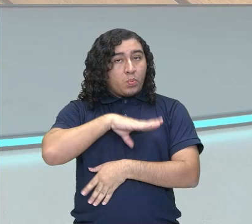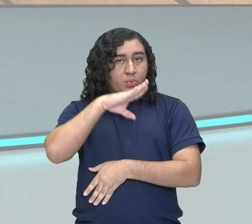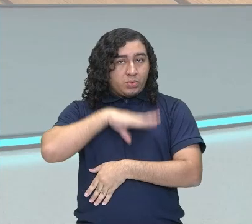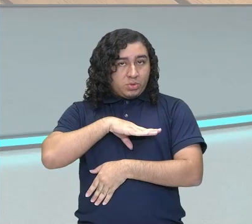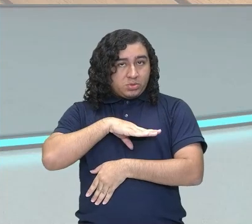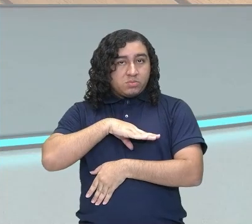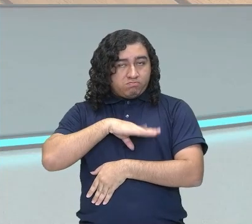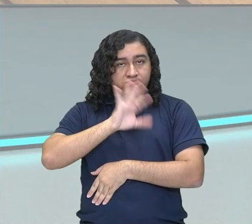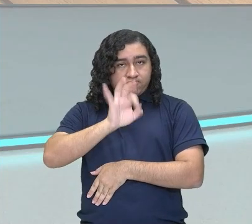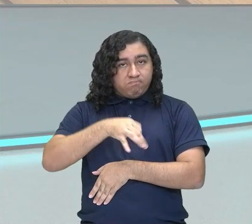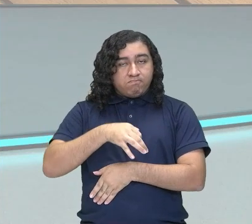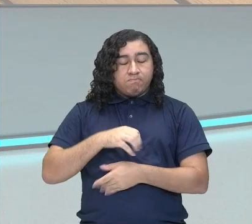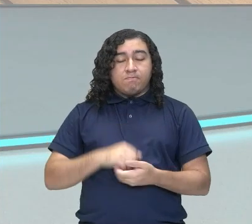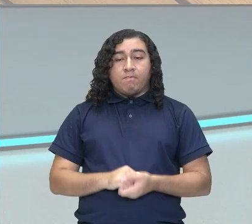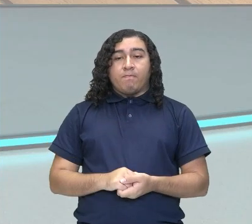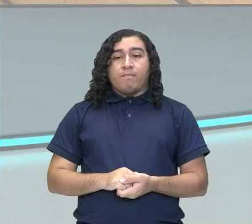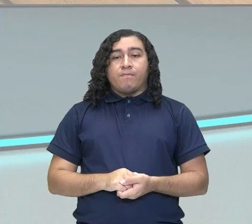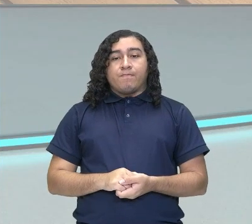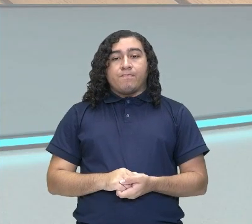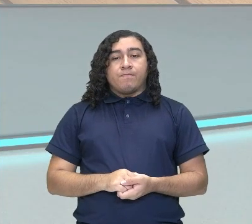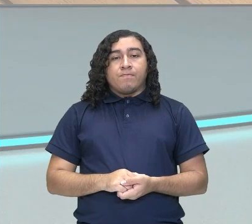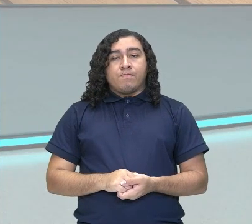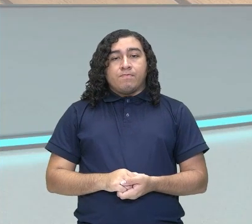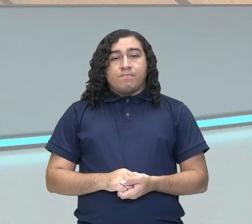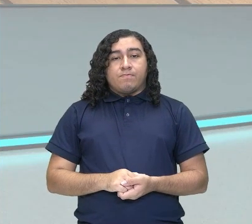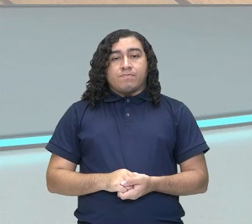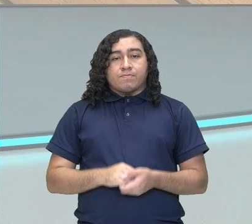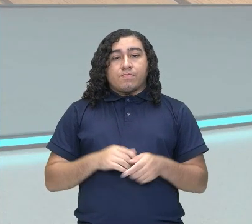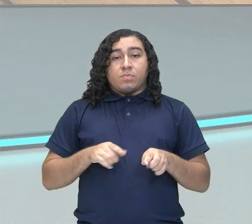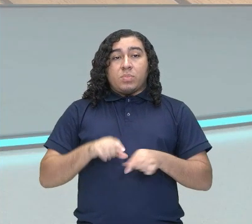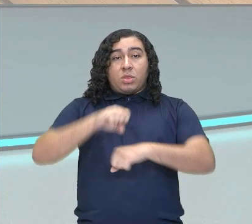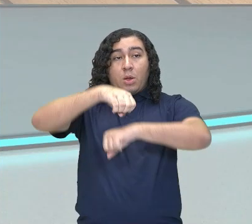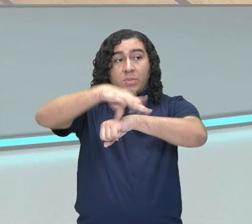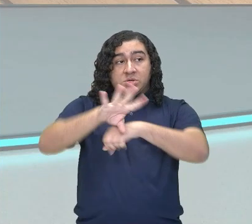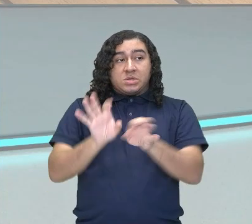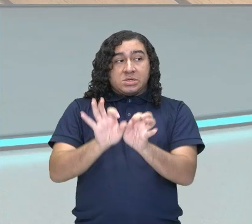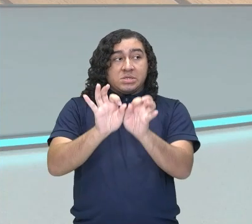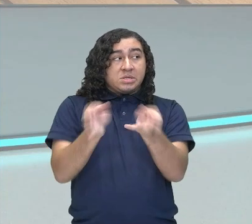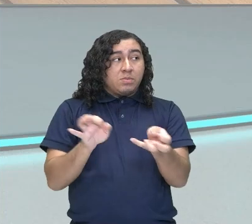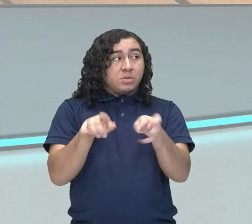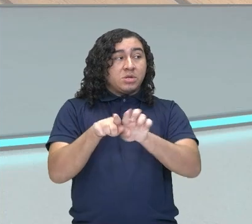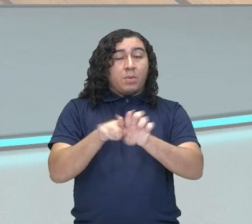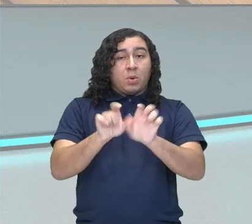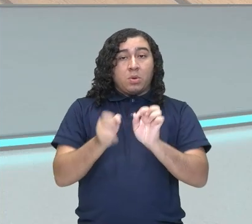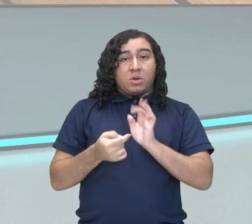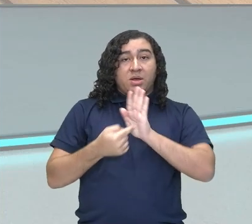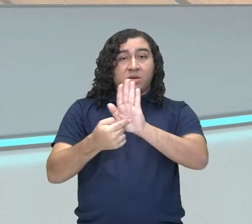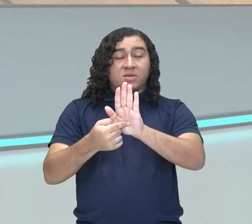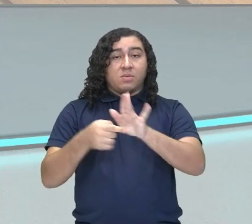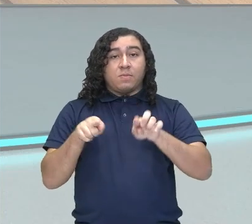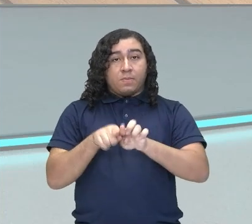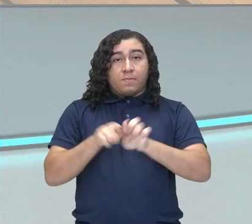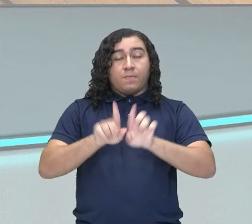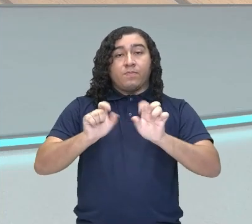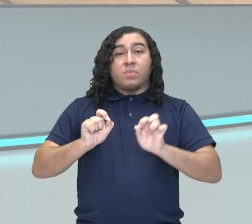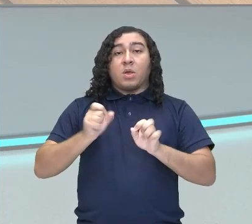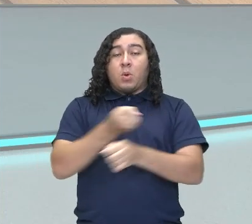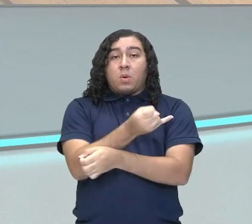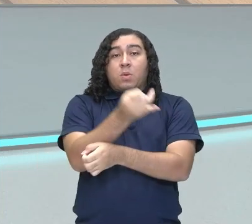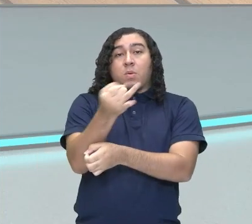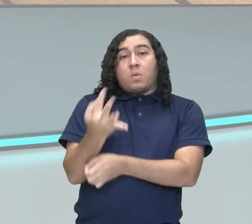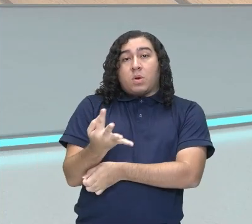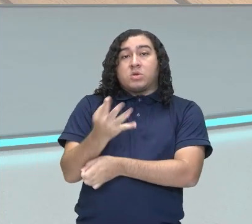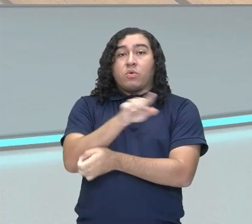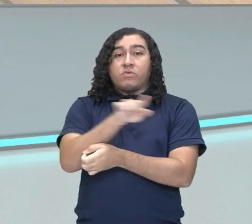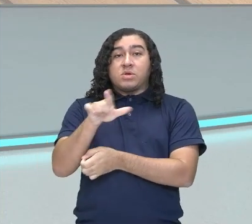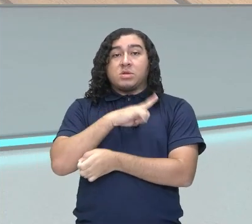da língua portuguesa, ok? Mas uma dica bem simples que eu dou para vocês é quantas vezes você abrir